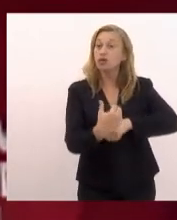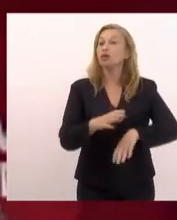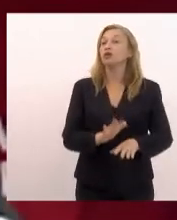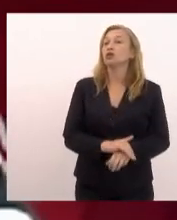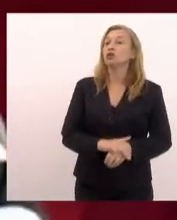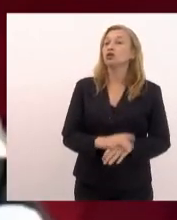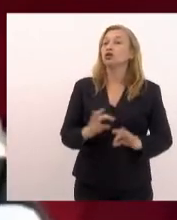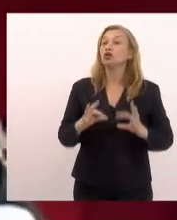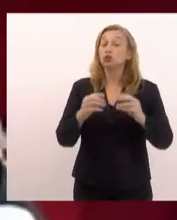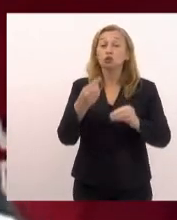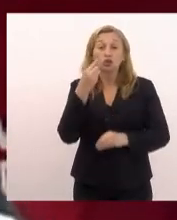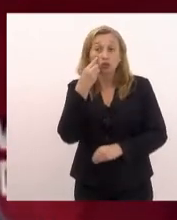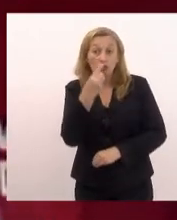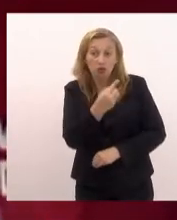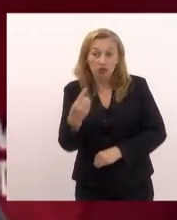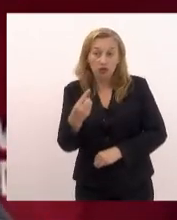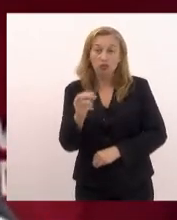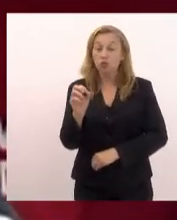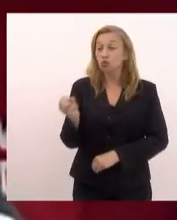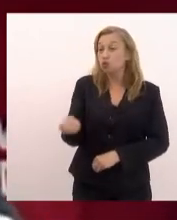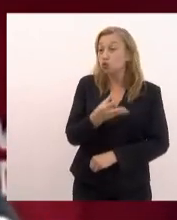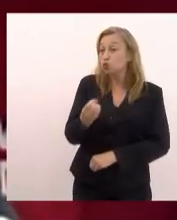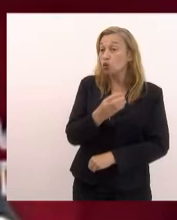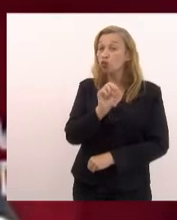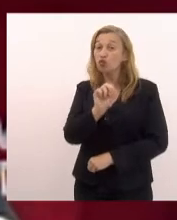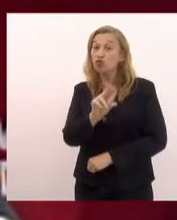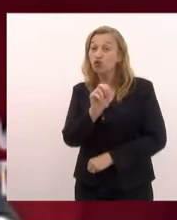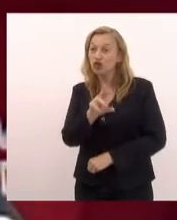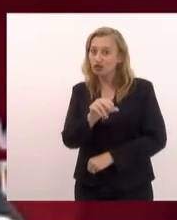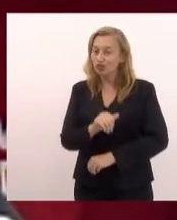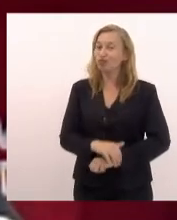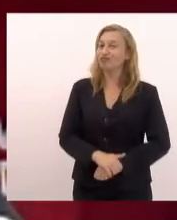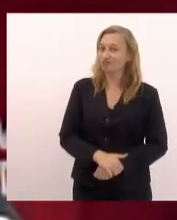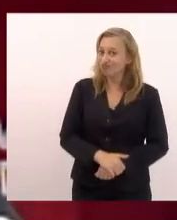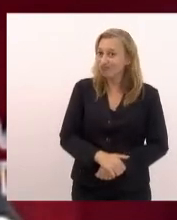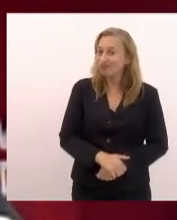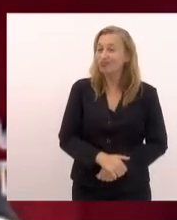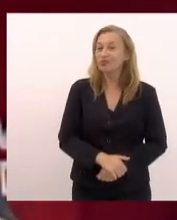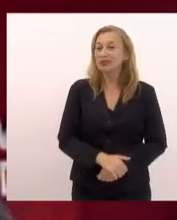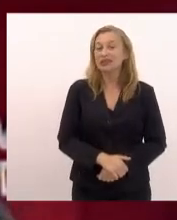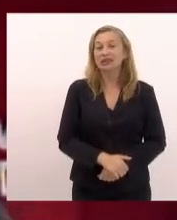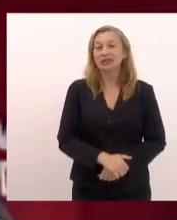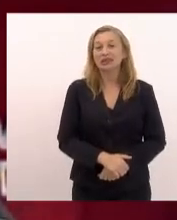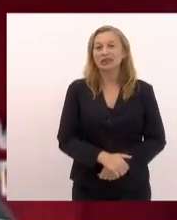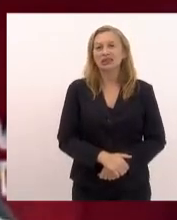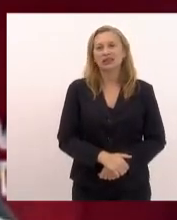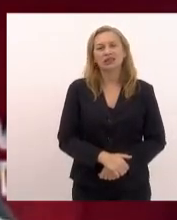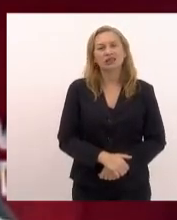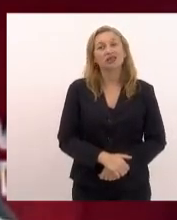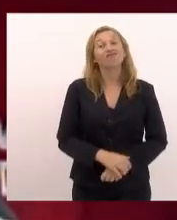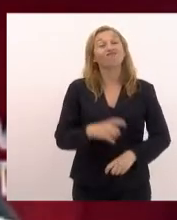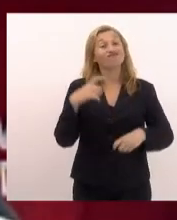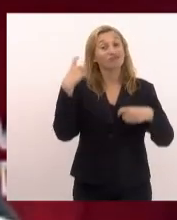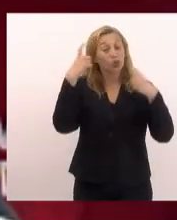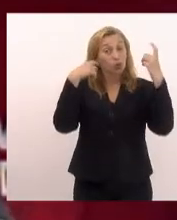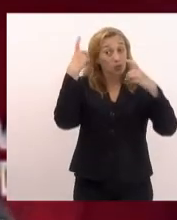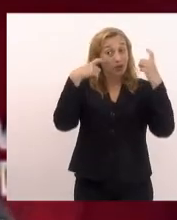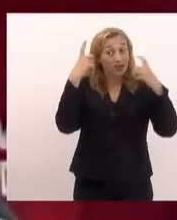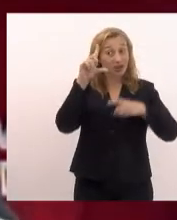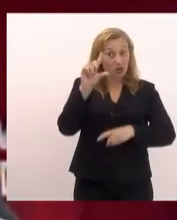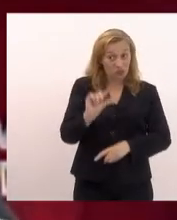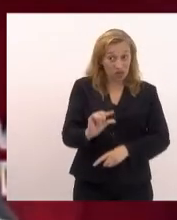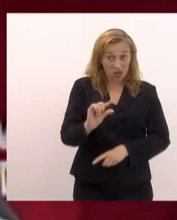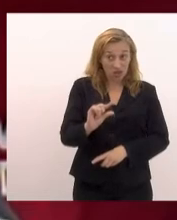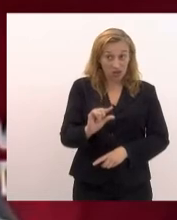diante da nova cepa, que tem, embora cause menos preocupação